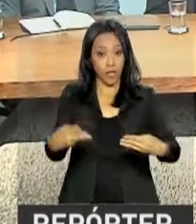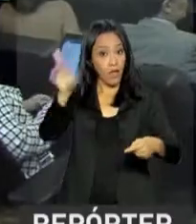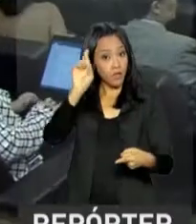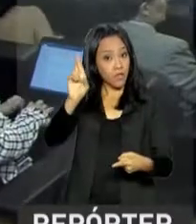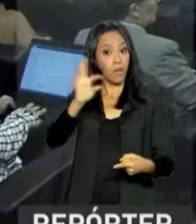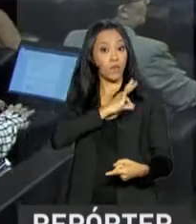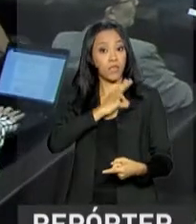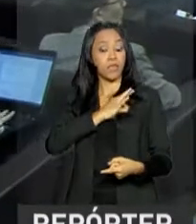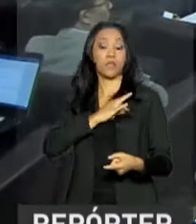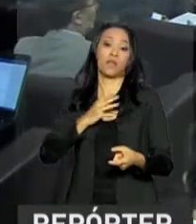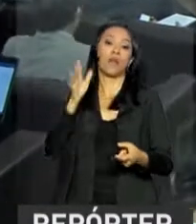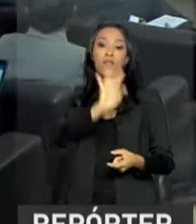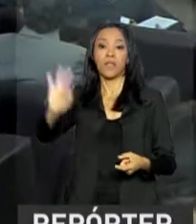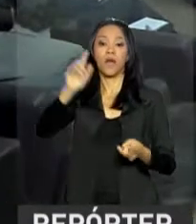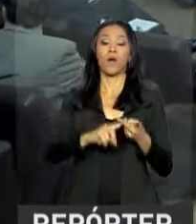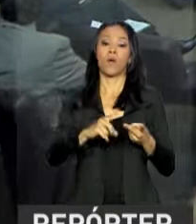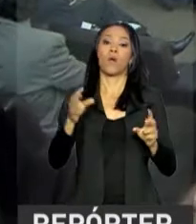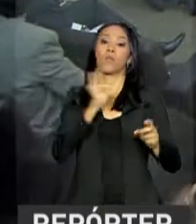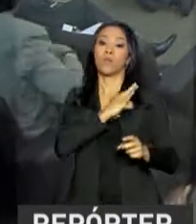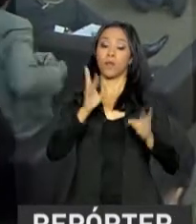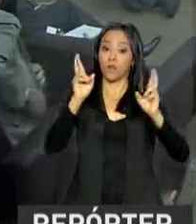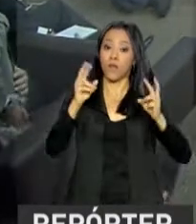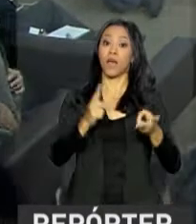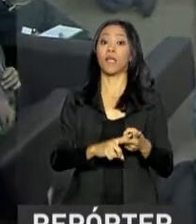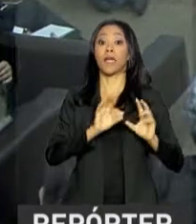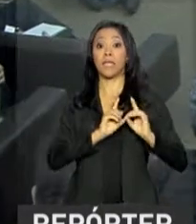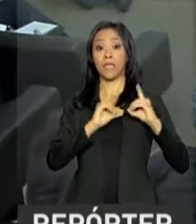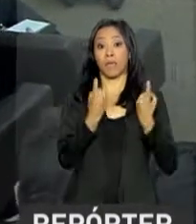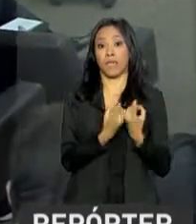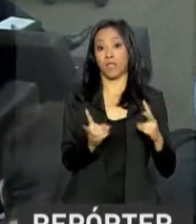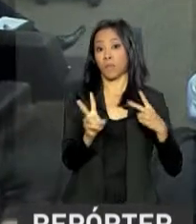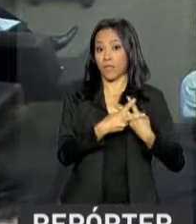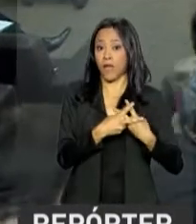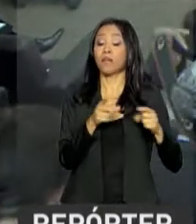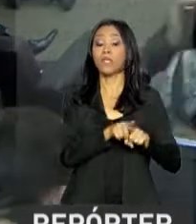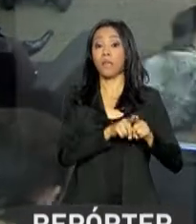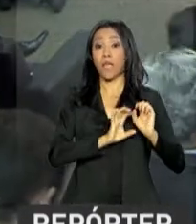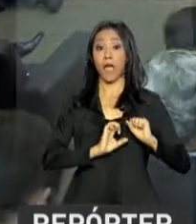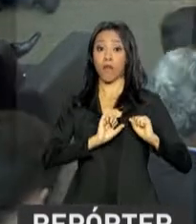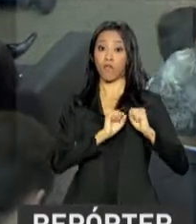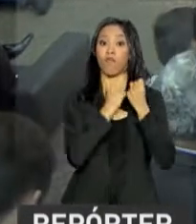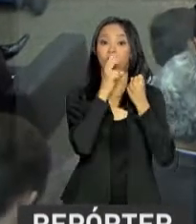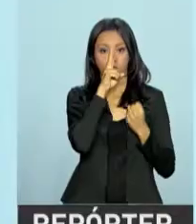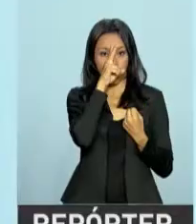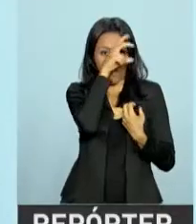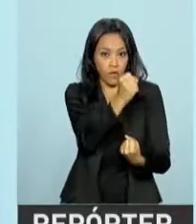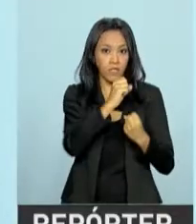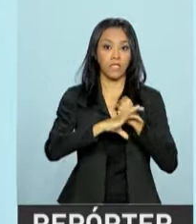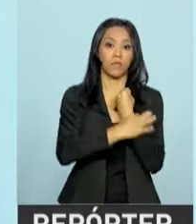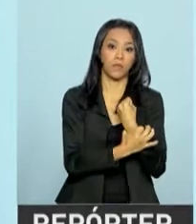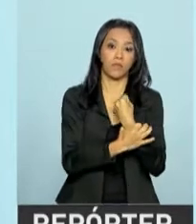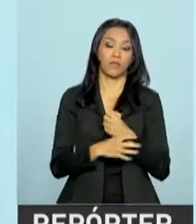polícia rodoviária federal departamento penitenciário nacional ea força nacional de segurança pública os